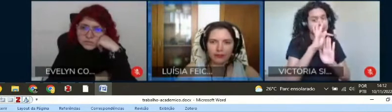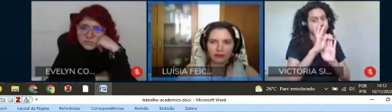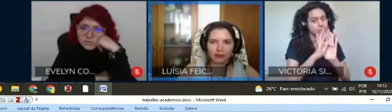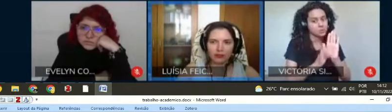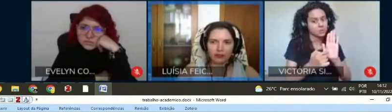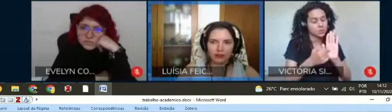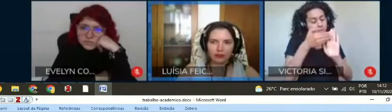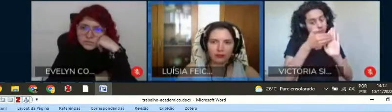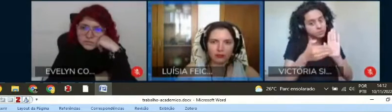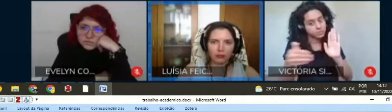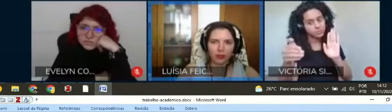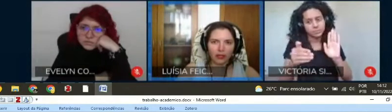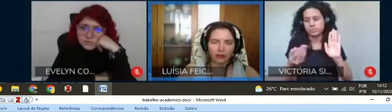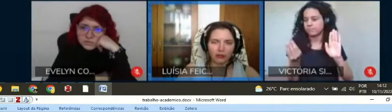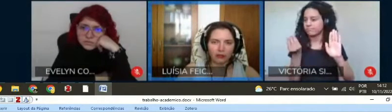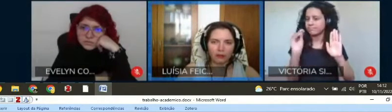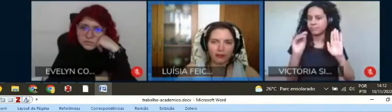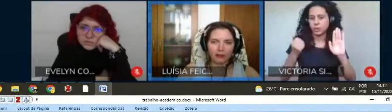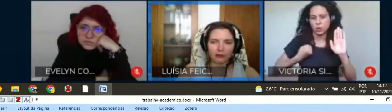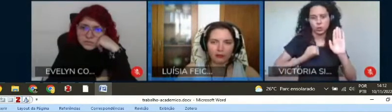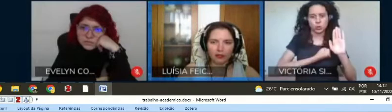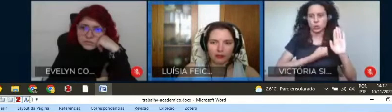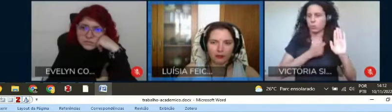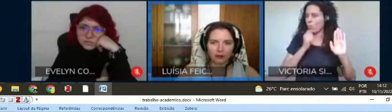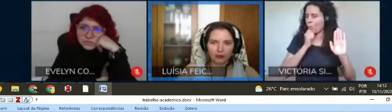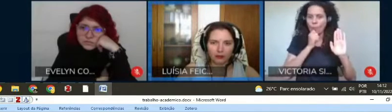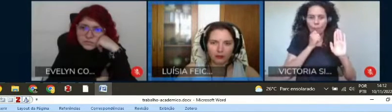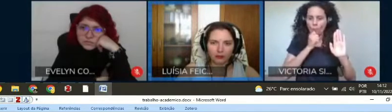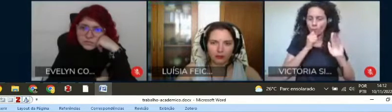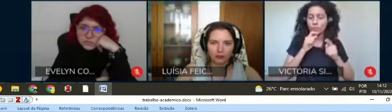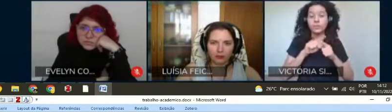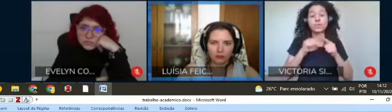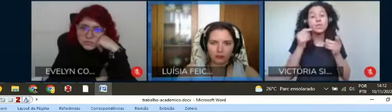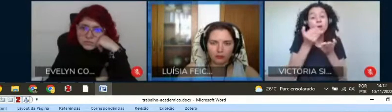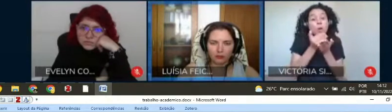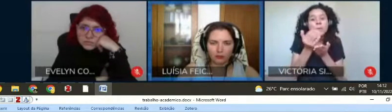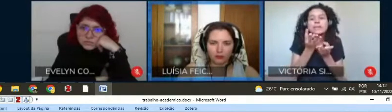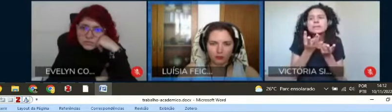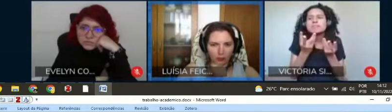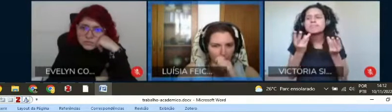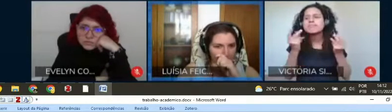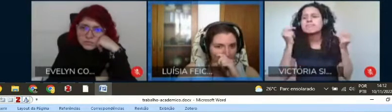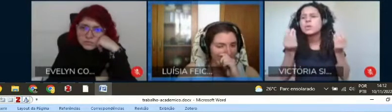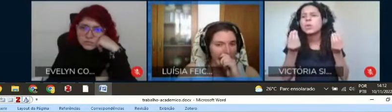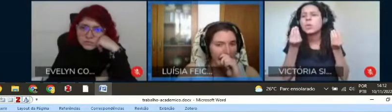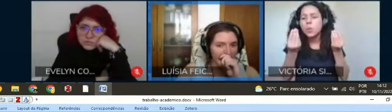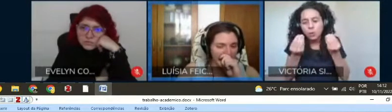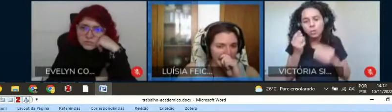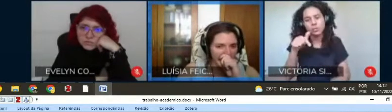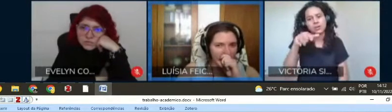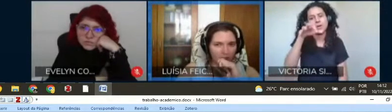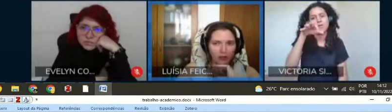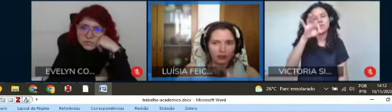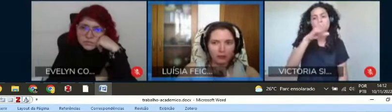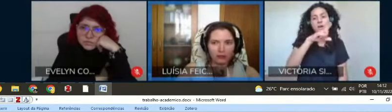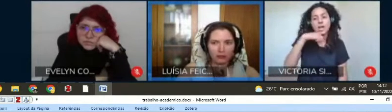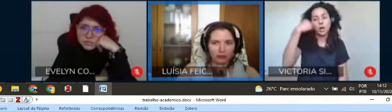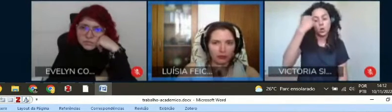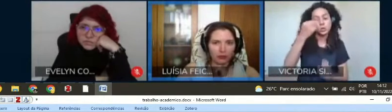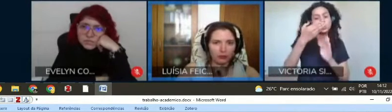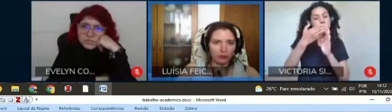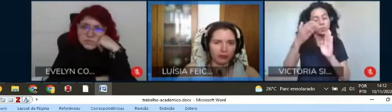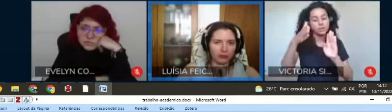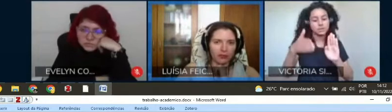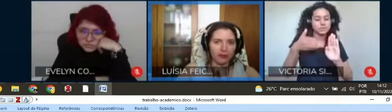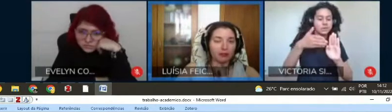Mas a partir da folha de rosto é que a gente começa a contar os nomes. Daí quando logo depois da